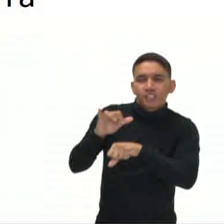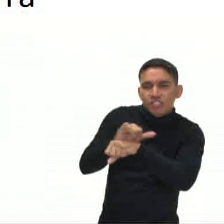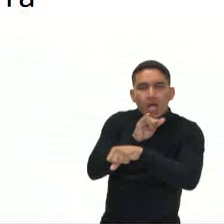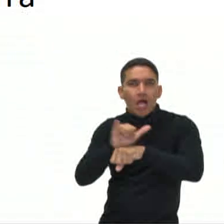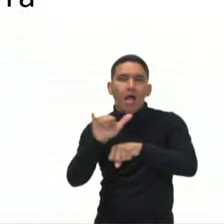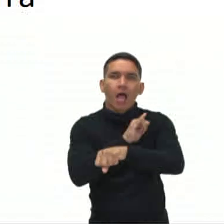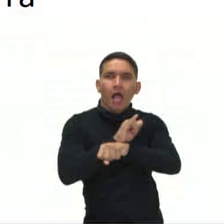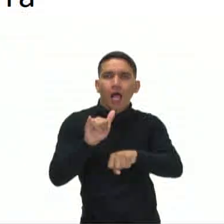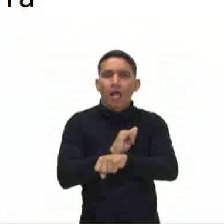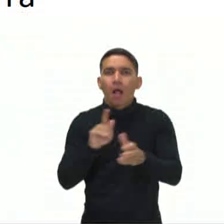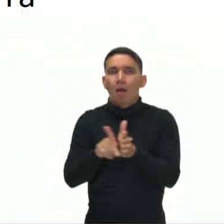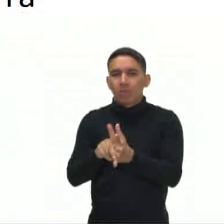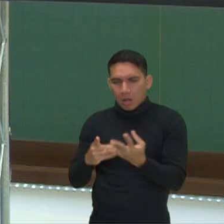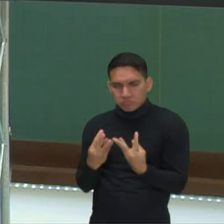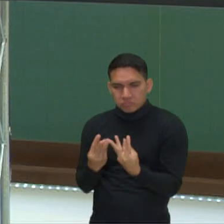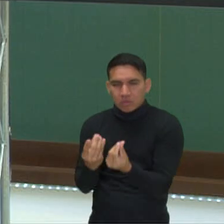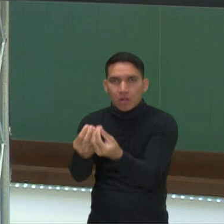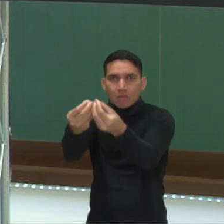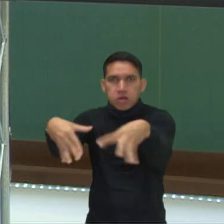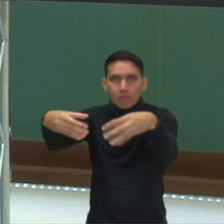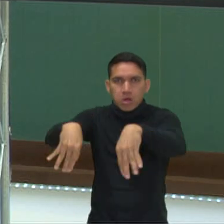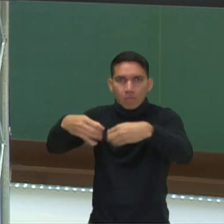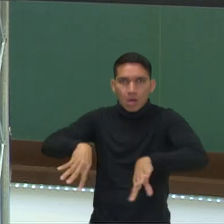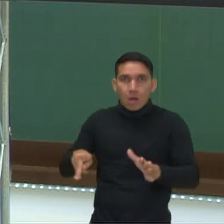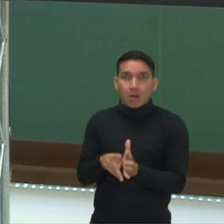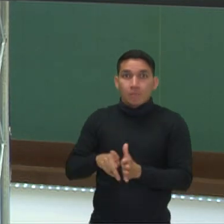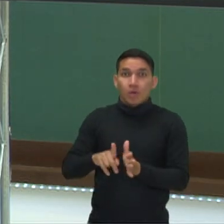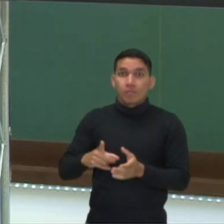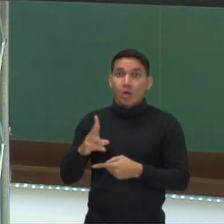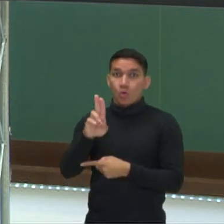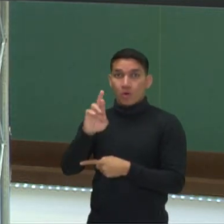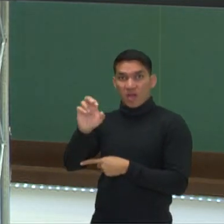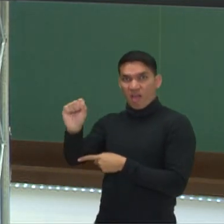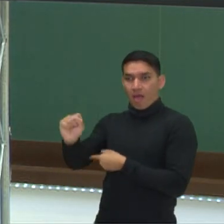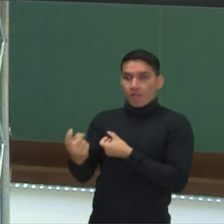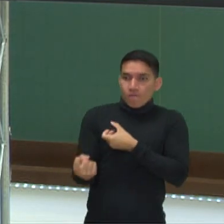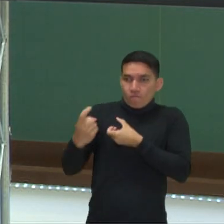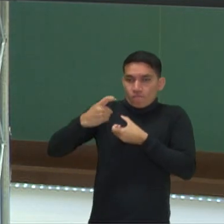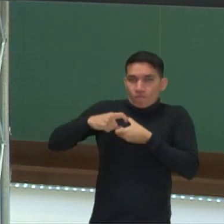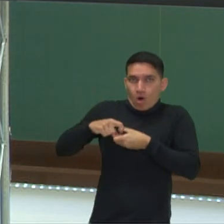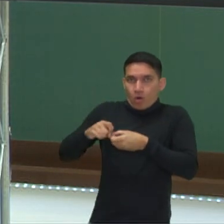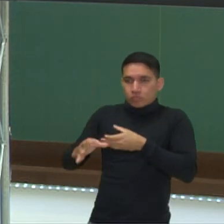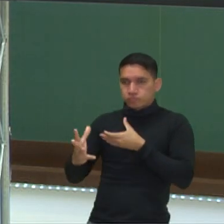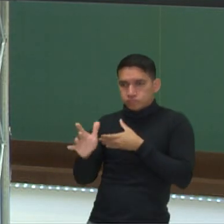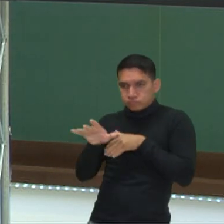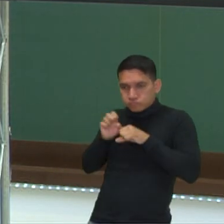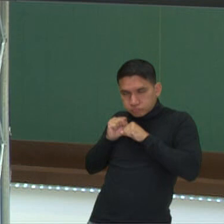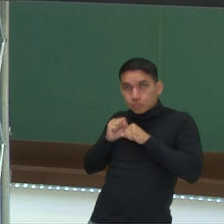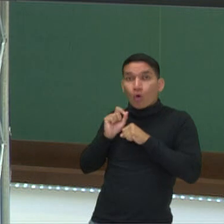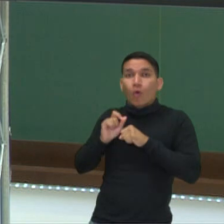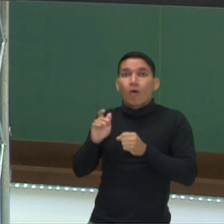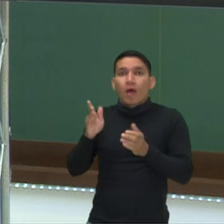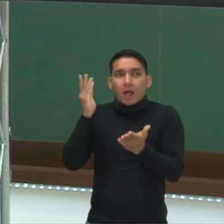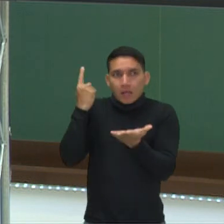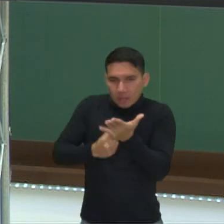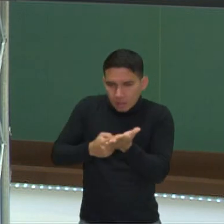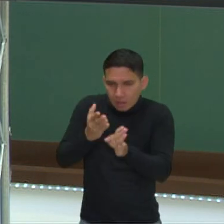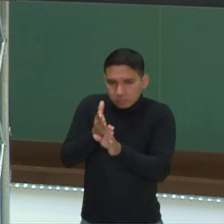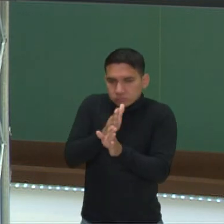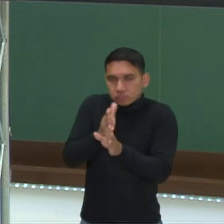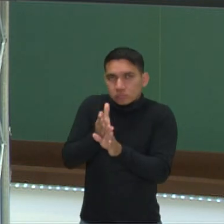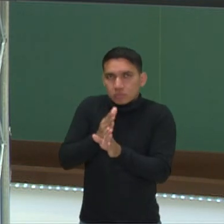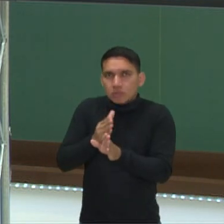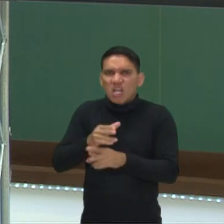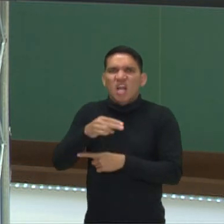da terra arrasada, o recuo da União Soviética para dentro do seu território e a linha, então, dessa marcação desse recuo